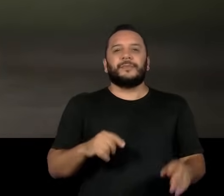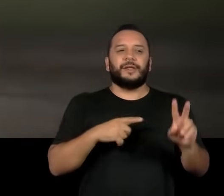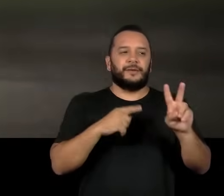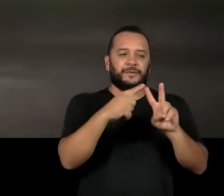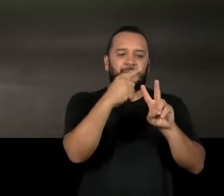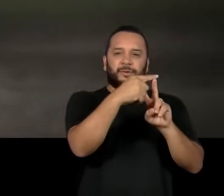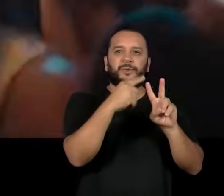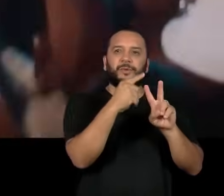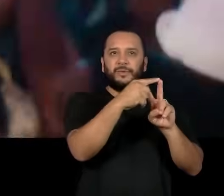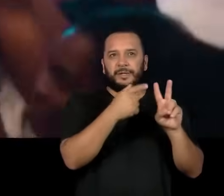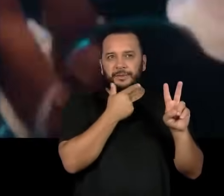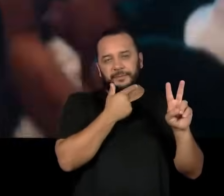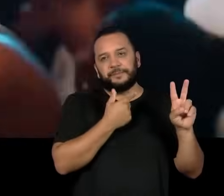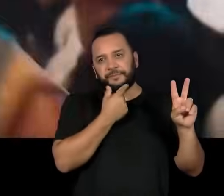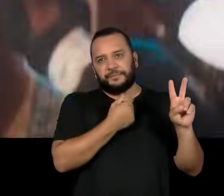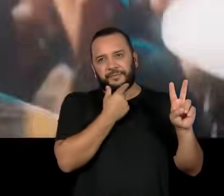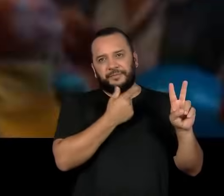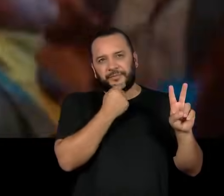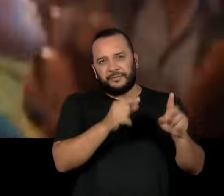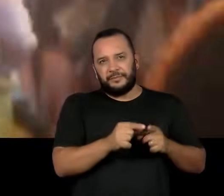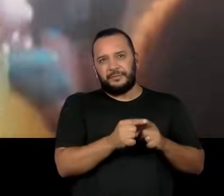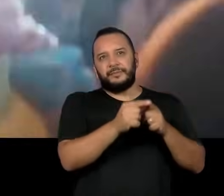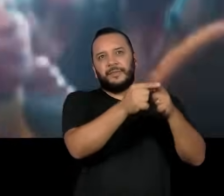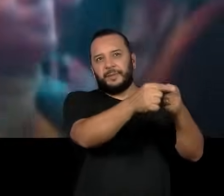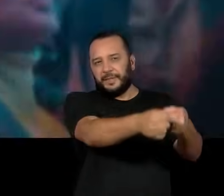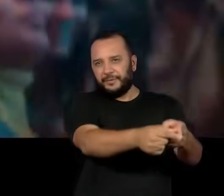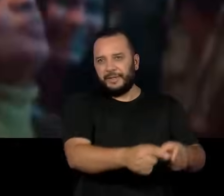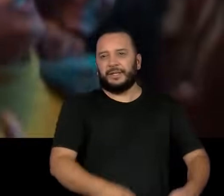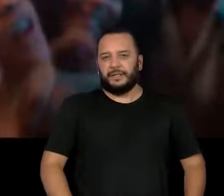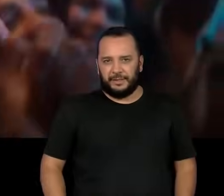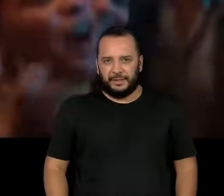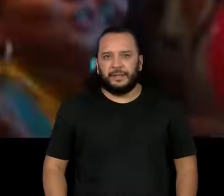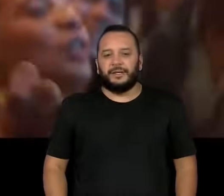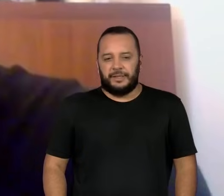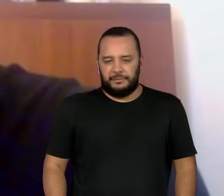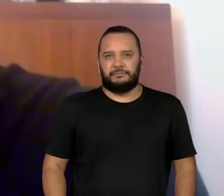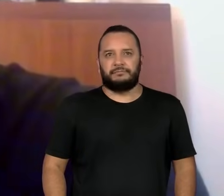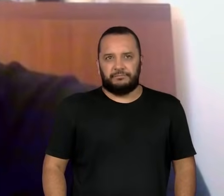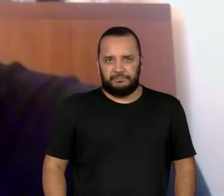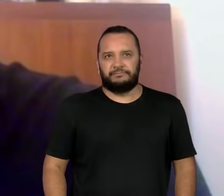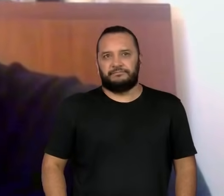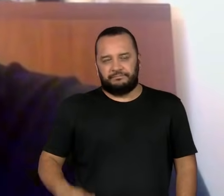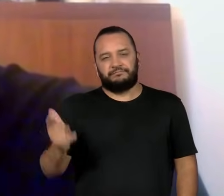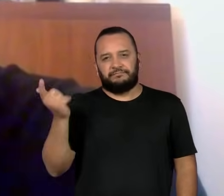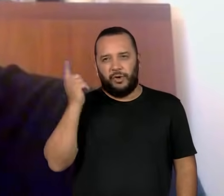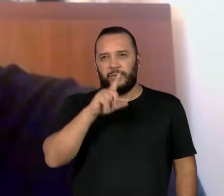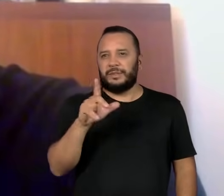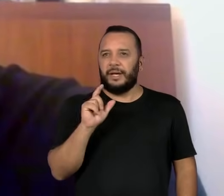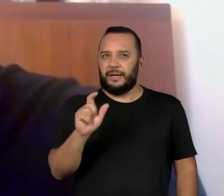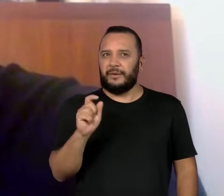meninos periféricos que conseguem